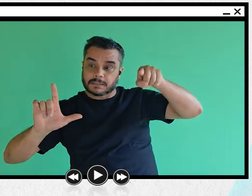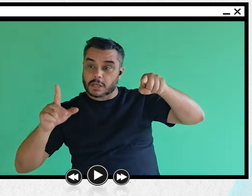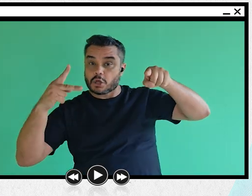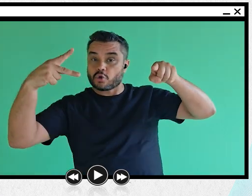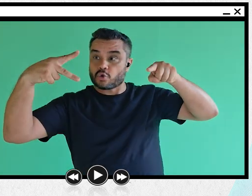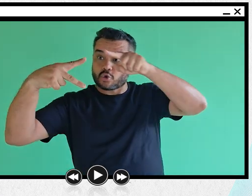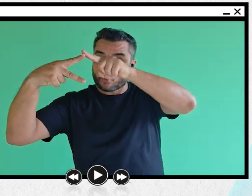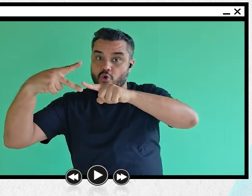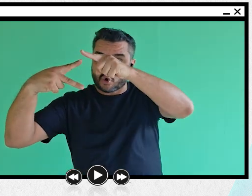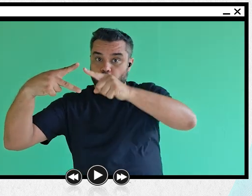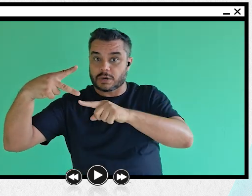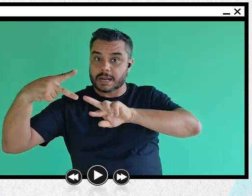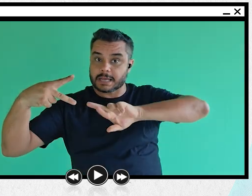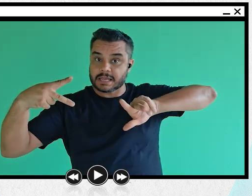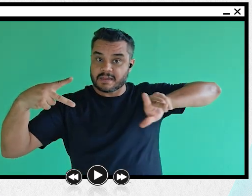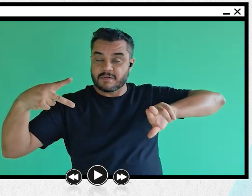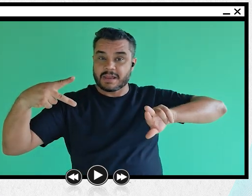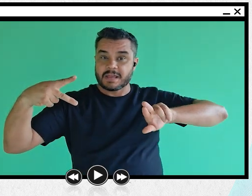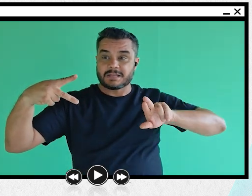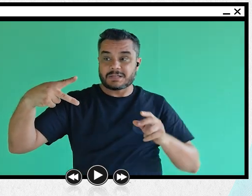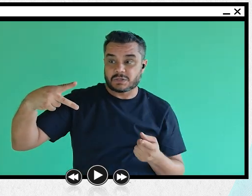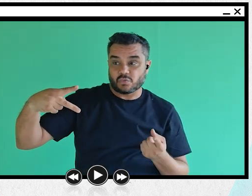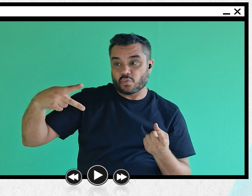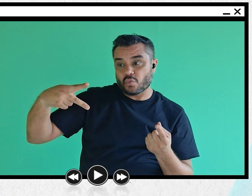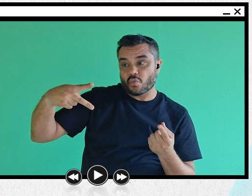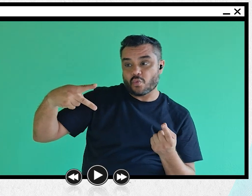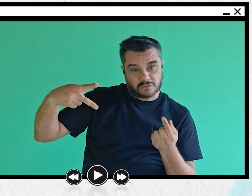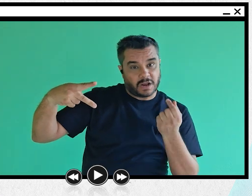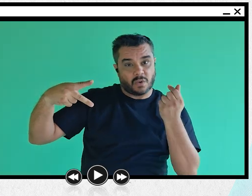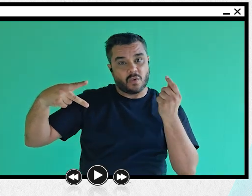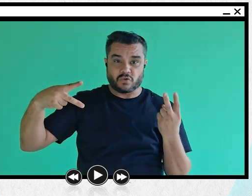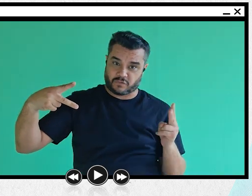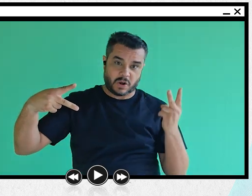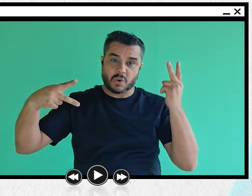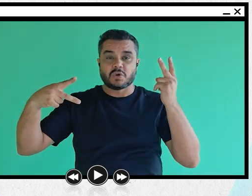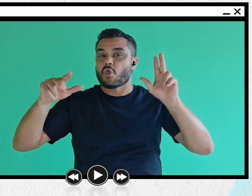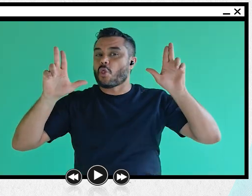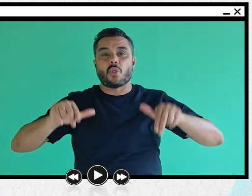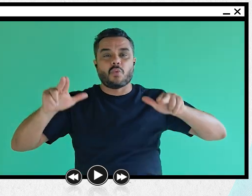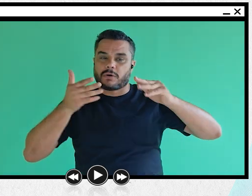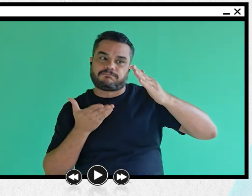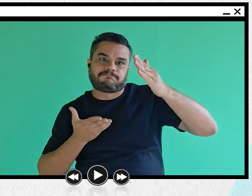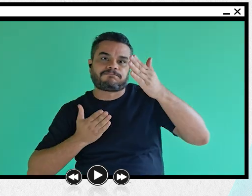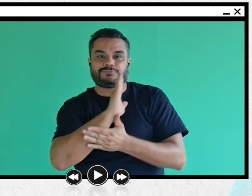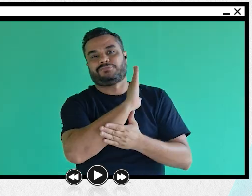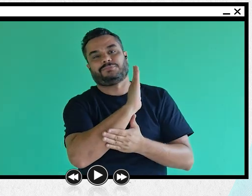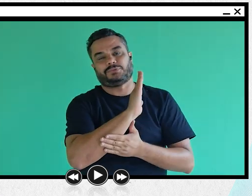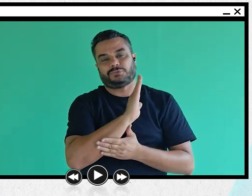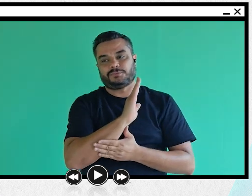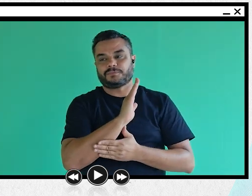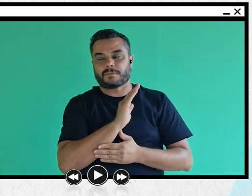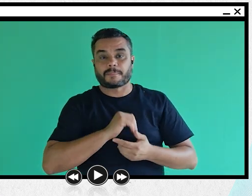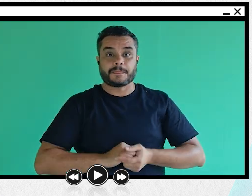pontos diferentes, né, os valores nunca ultrapassaram as 100 unidades neferométricas de turbidez. Então, quer dizer, a